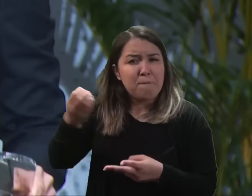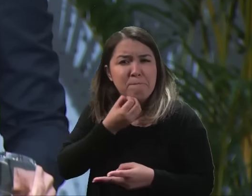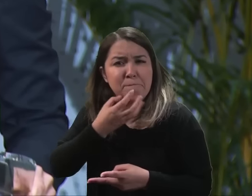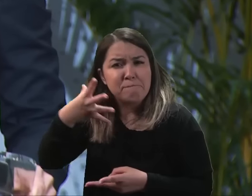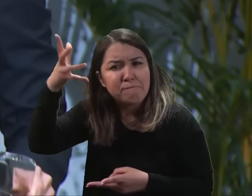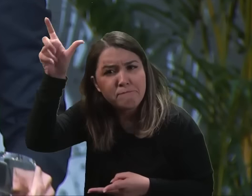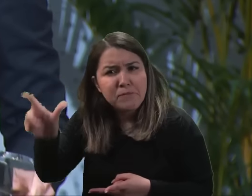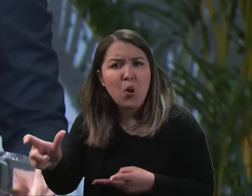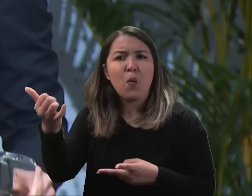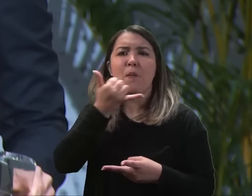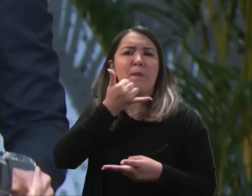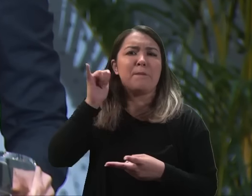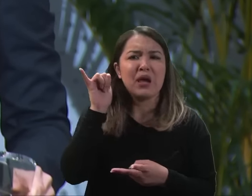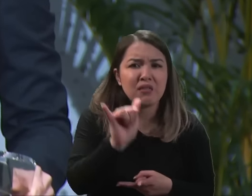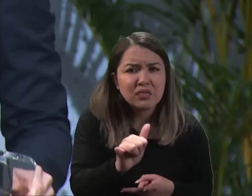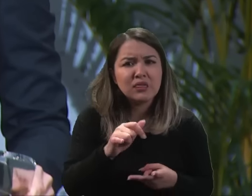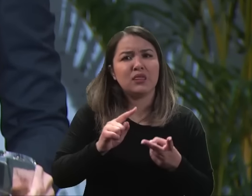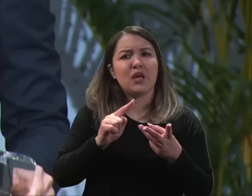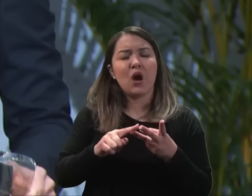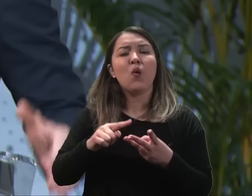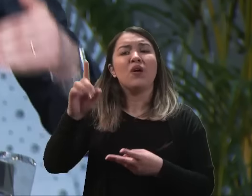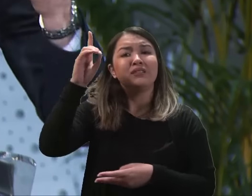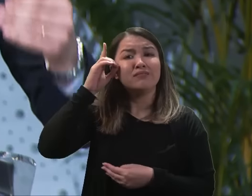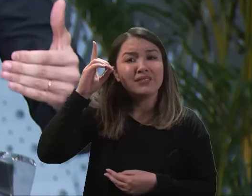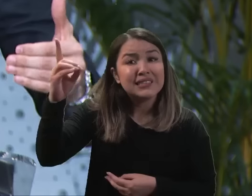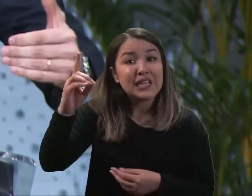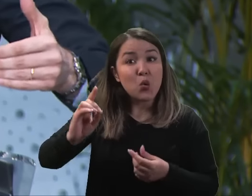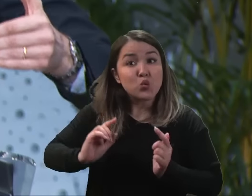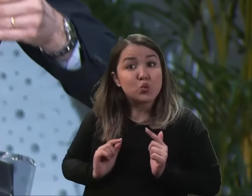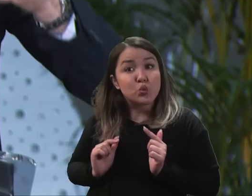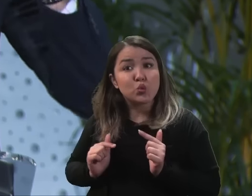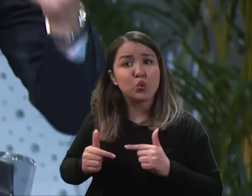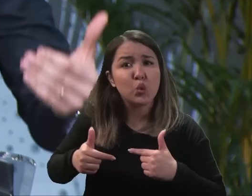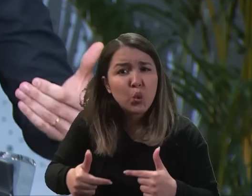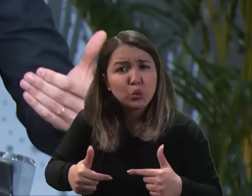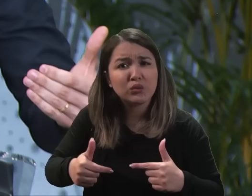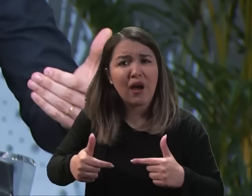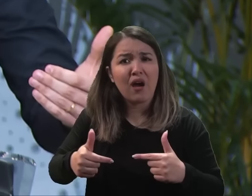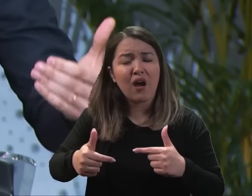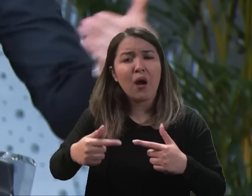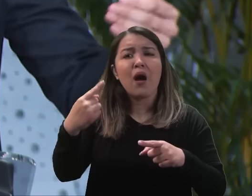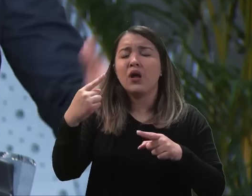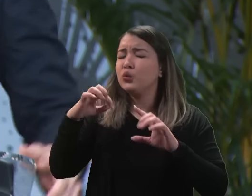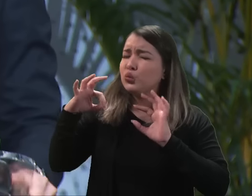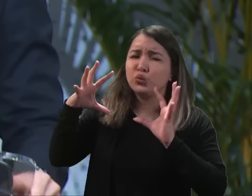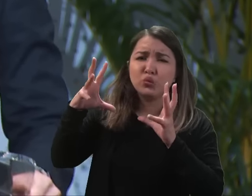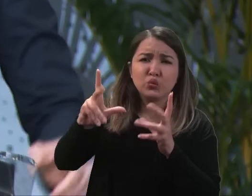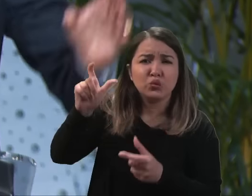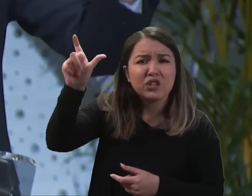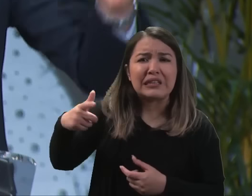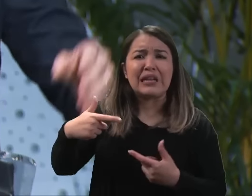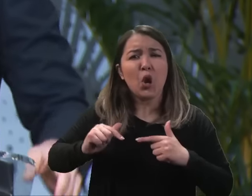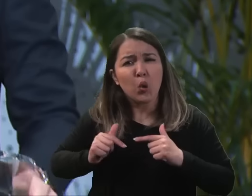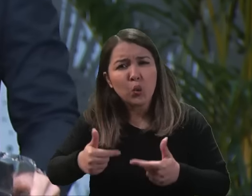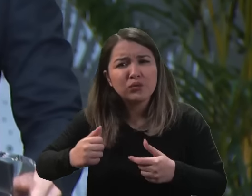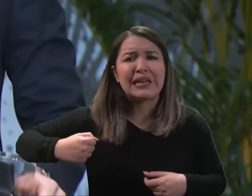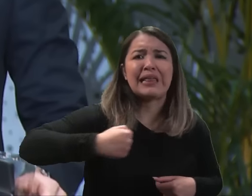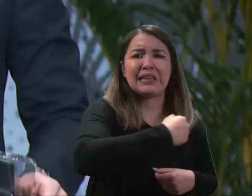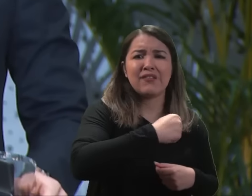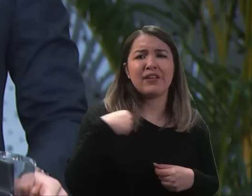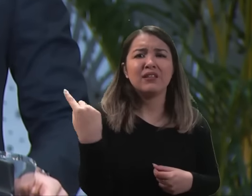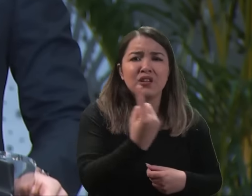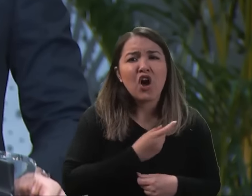Deus perdoador um Deus que luta com tudo que ele pode para nos salvar e assim ele o fez